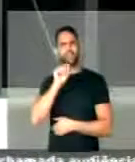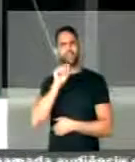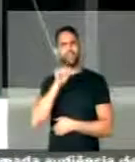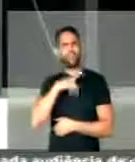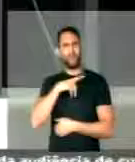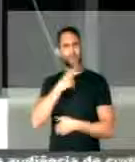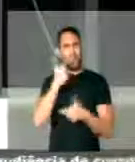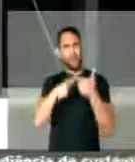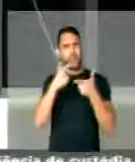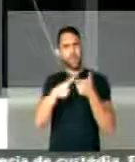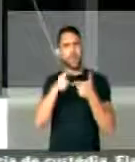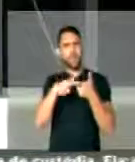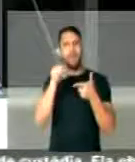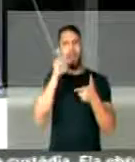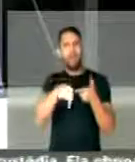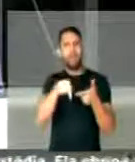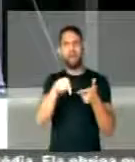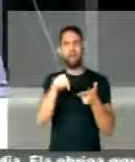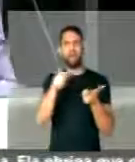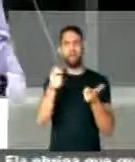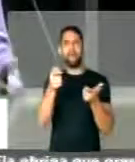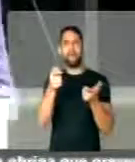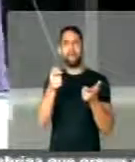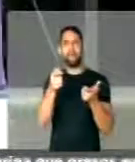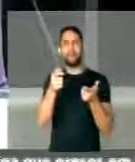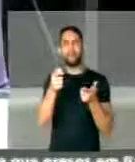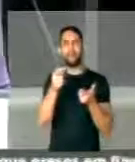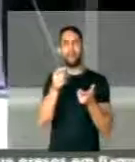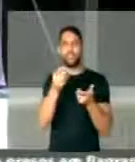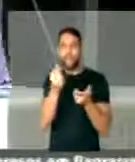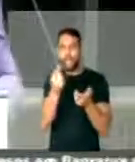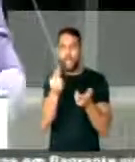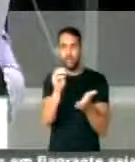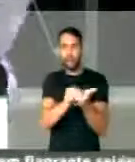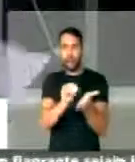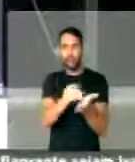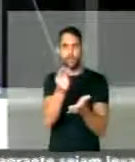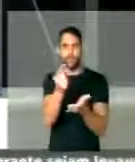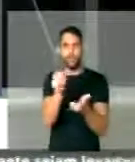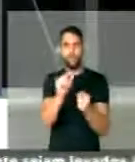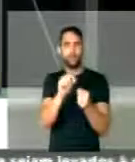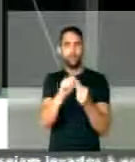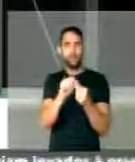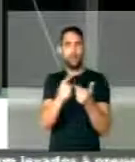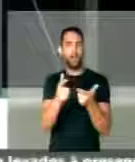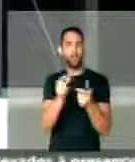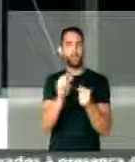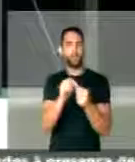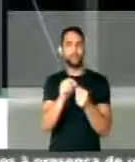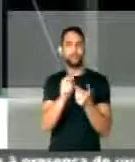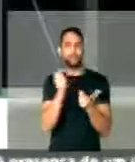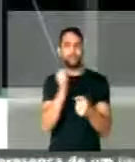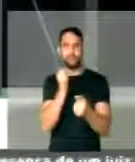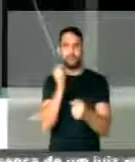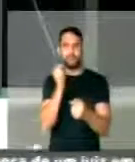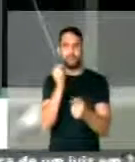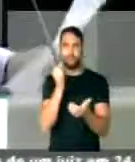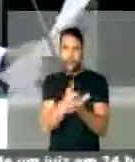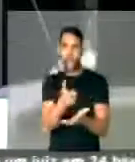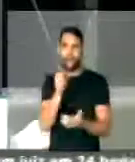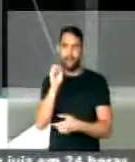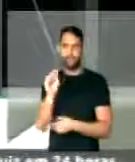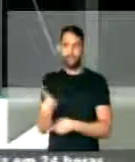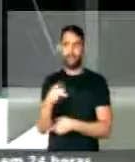o problema é de recursos para empregabilidade. Querem sim, é